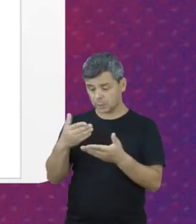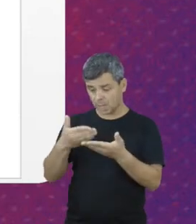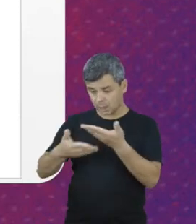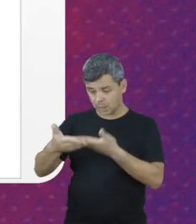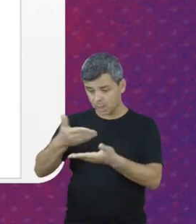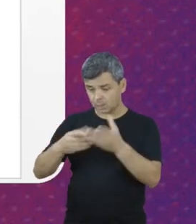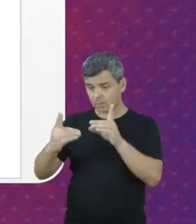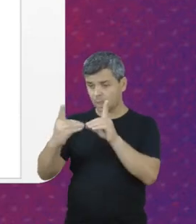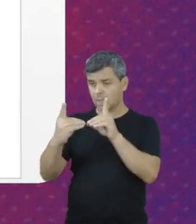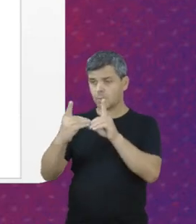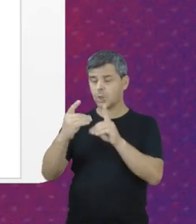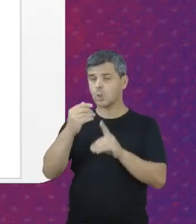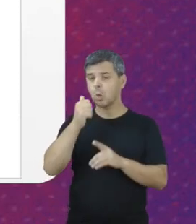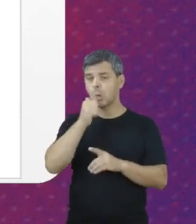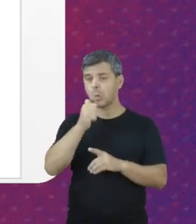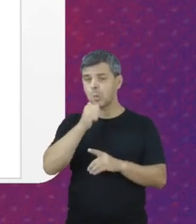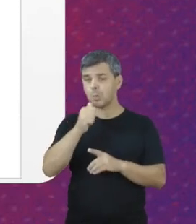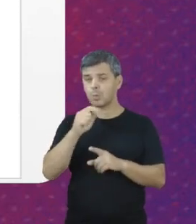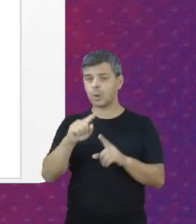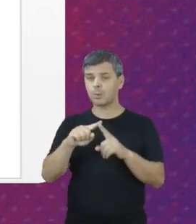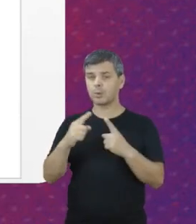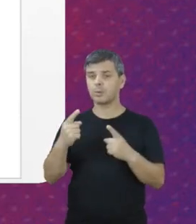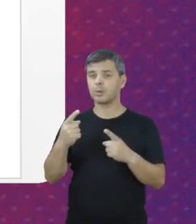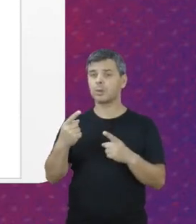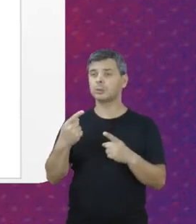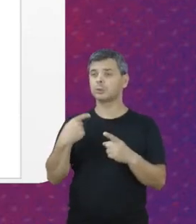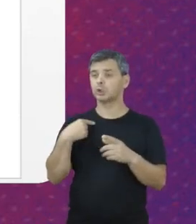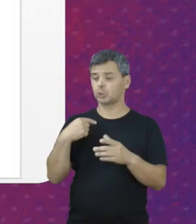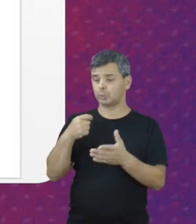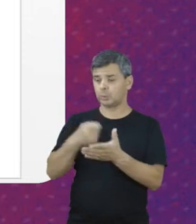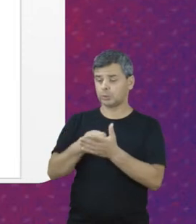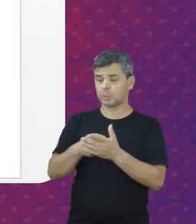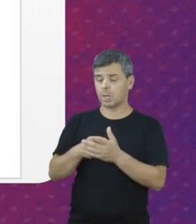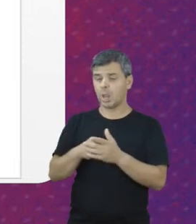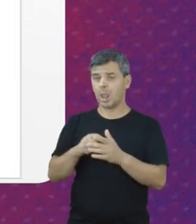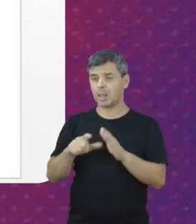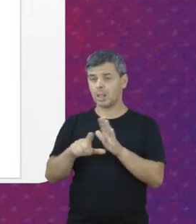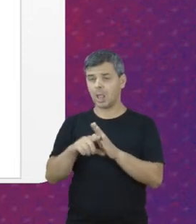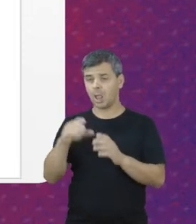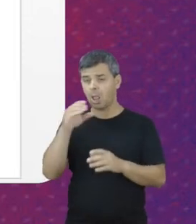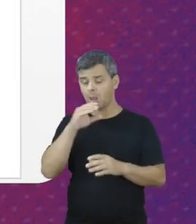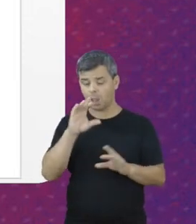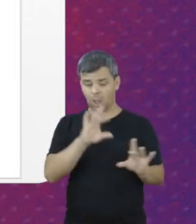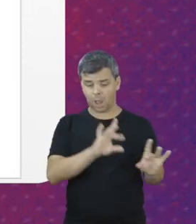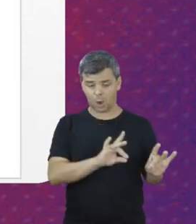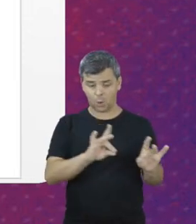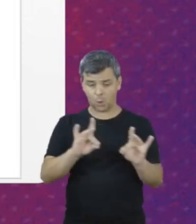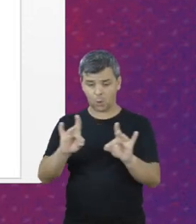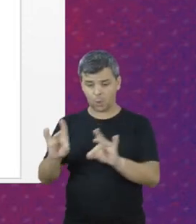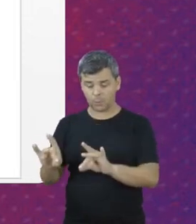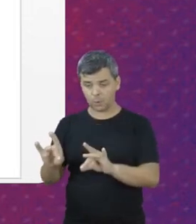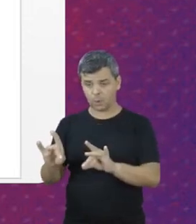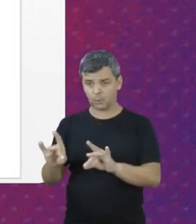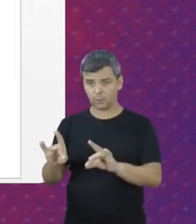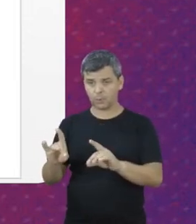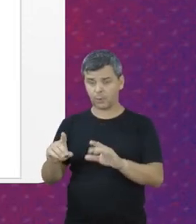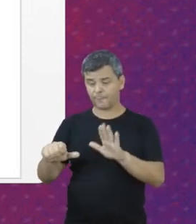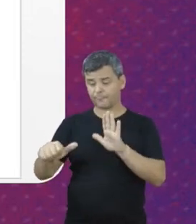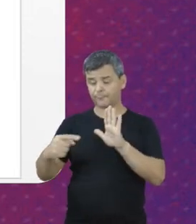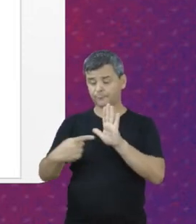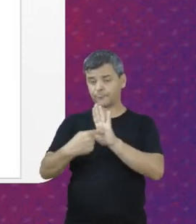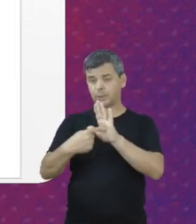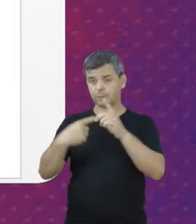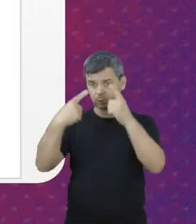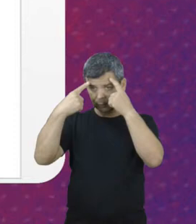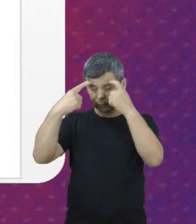mulheres nas situações de cumprimento de medida de urgência. Então, elas acompanham as mulheres que são vítimas de